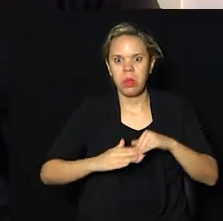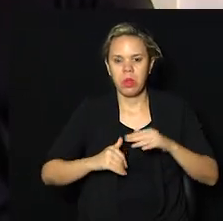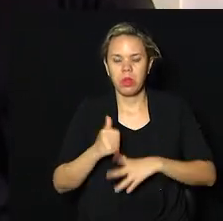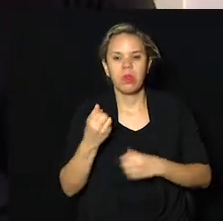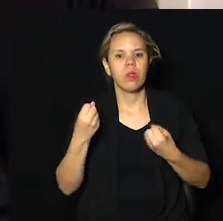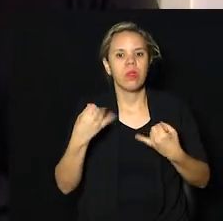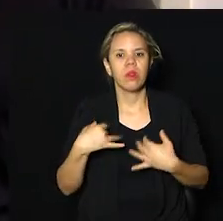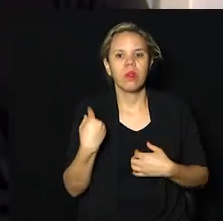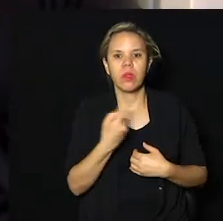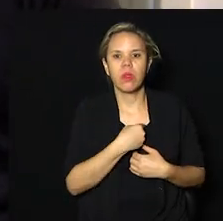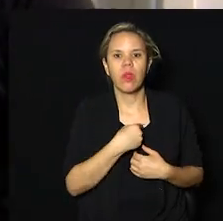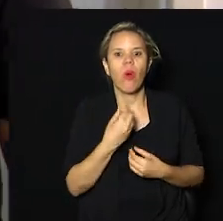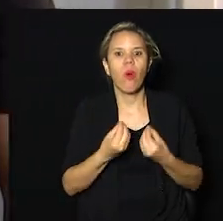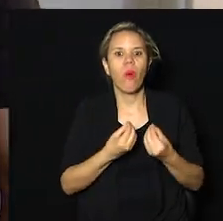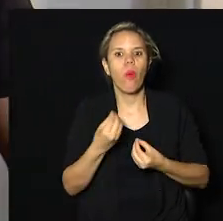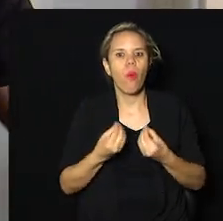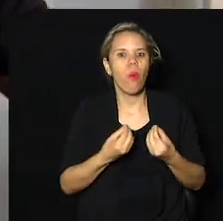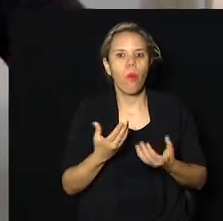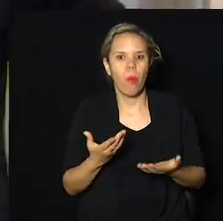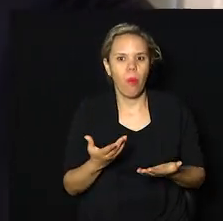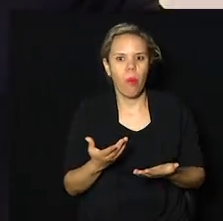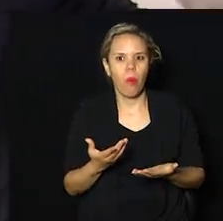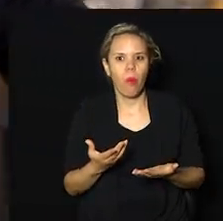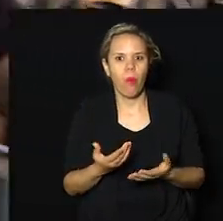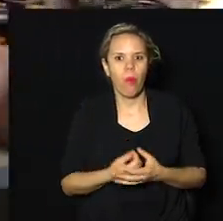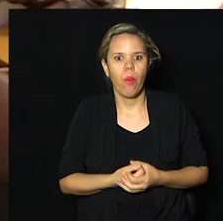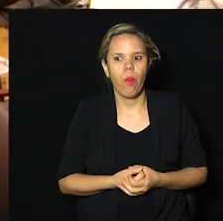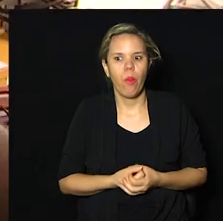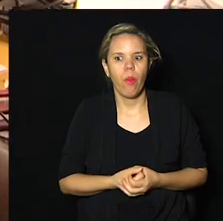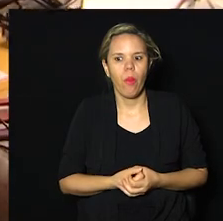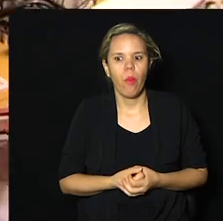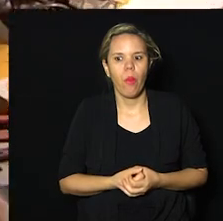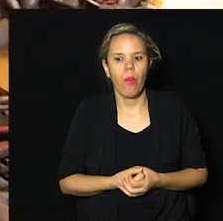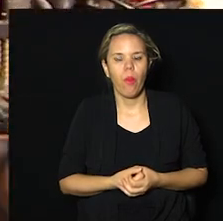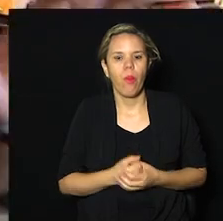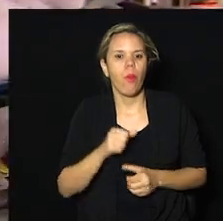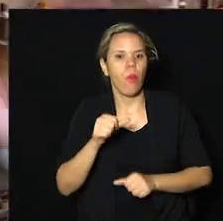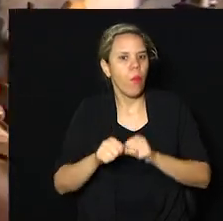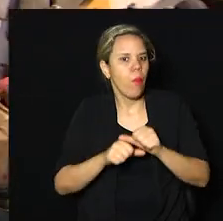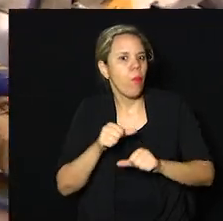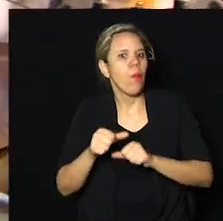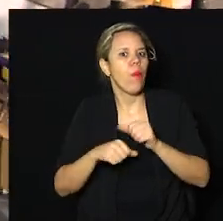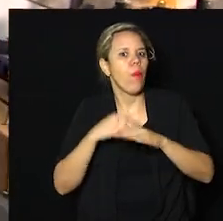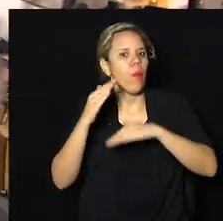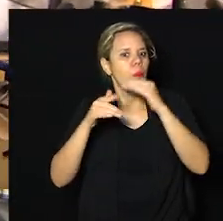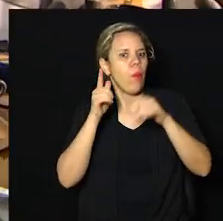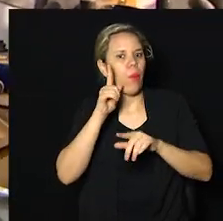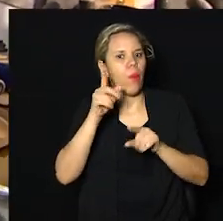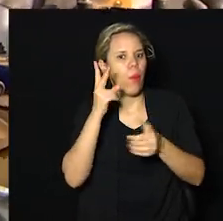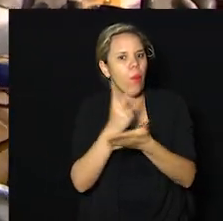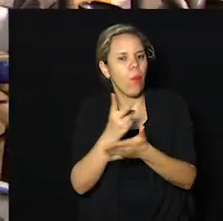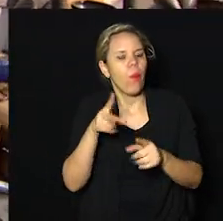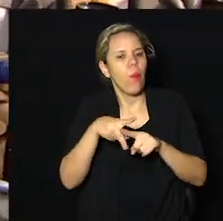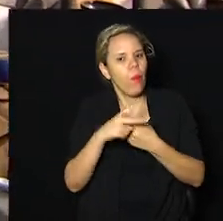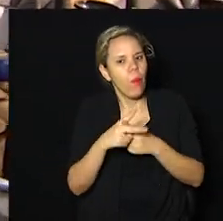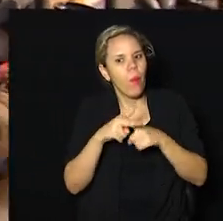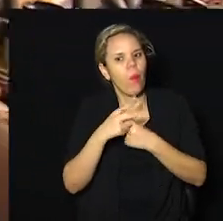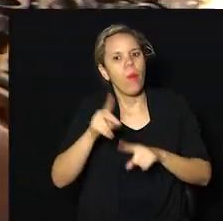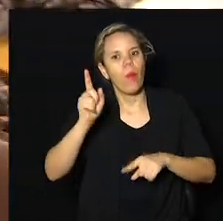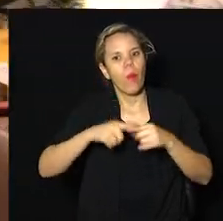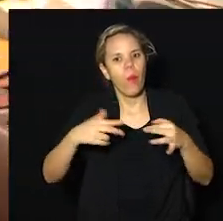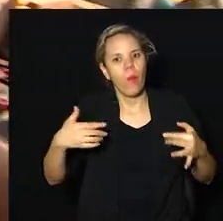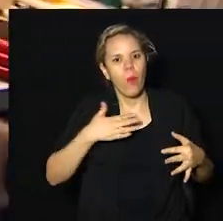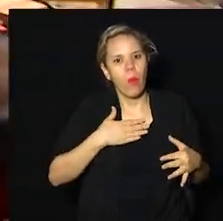Então explica pra gente na prática como que é. Bom, é a profissão de restauração, construção e manutenção de instrumentos musicais. No